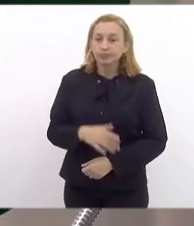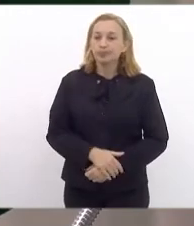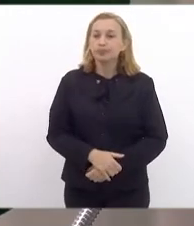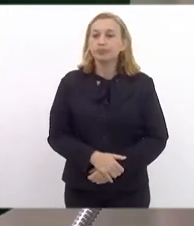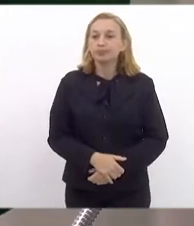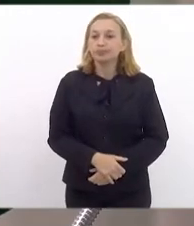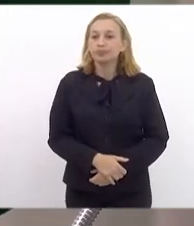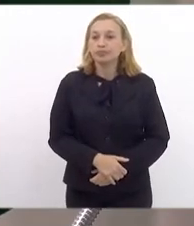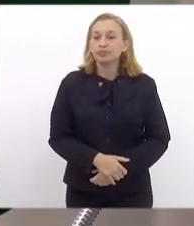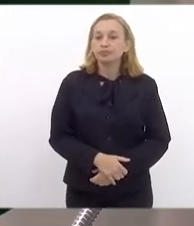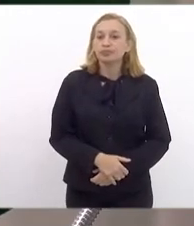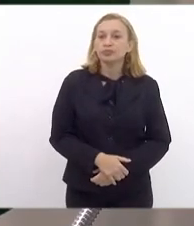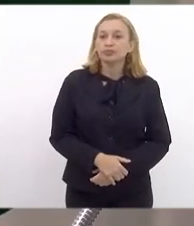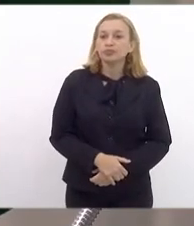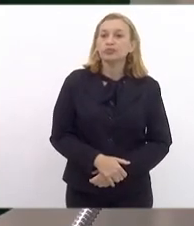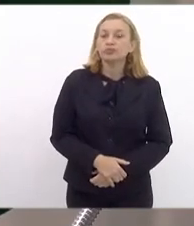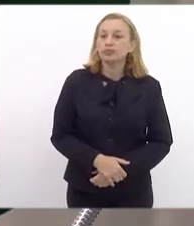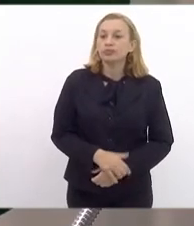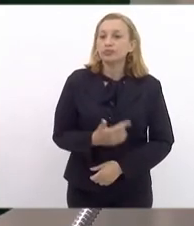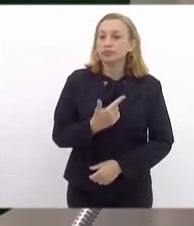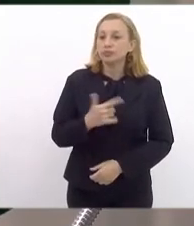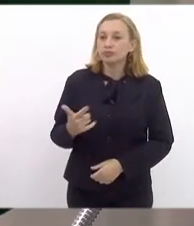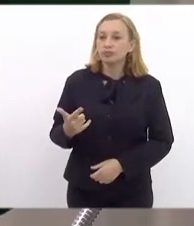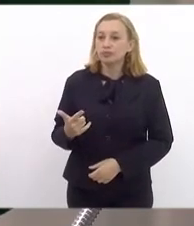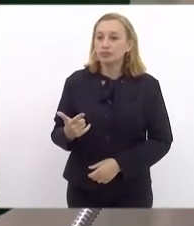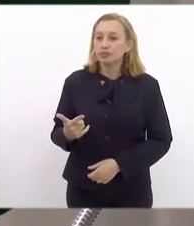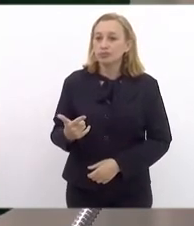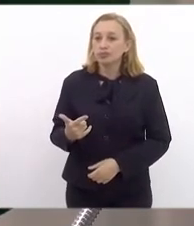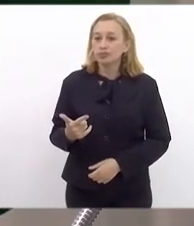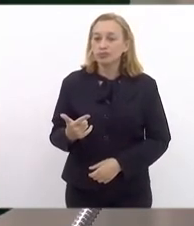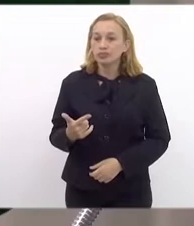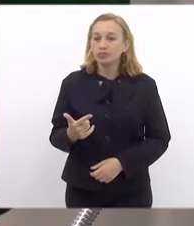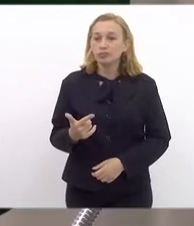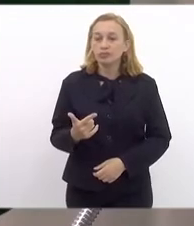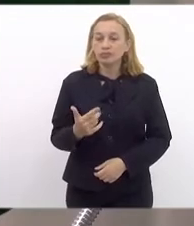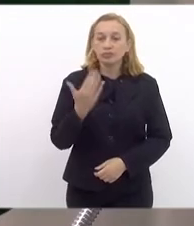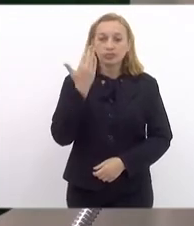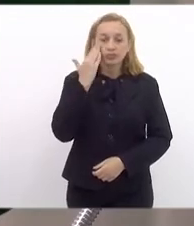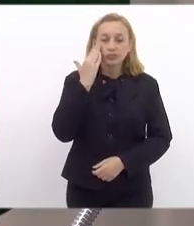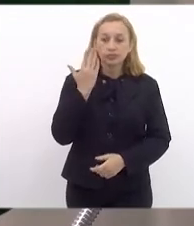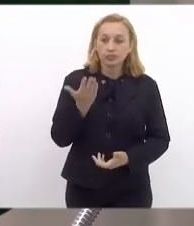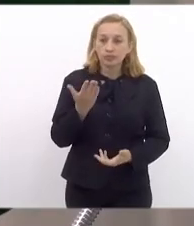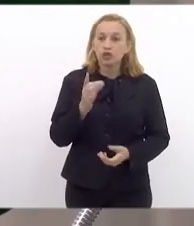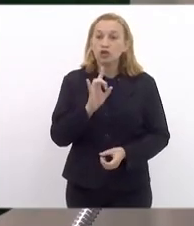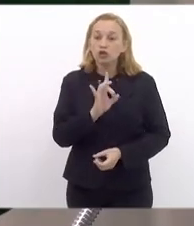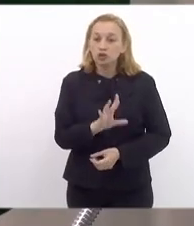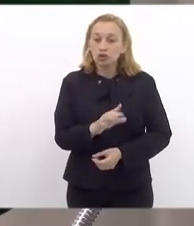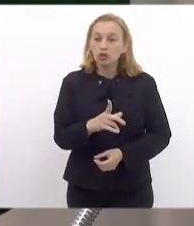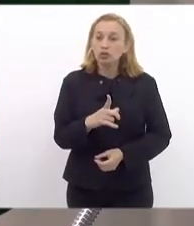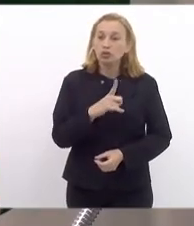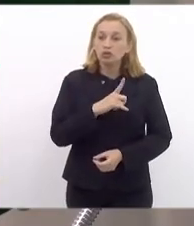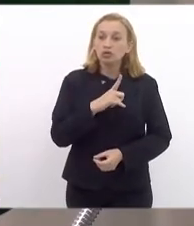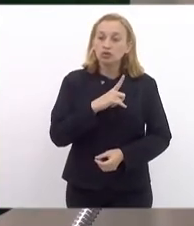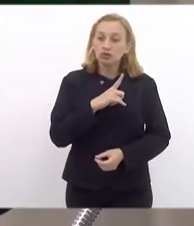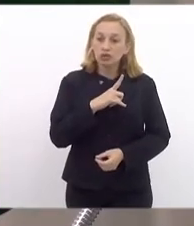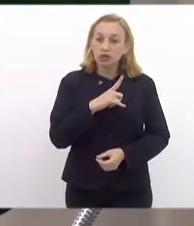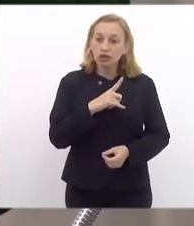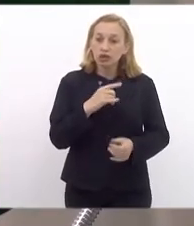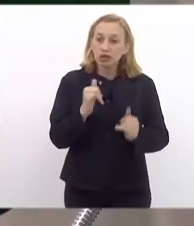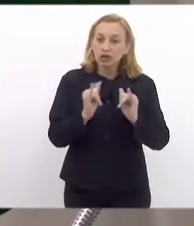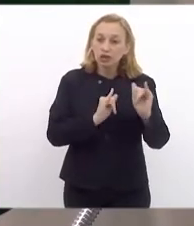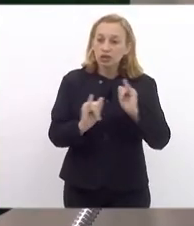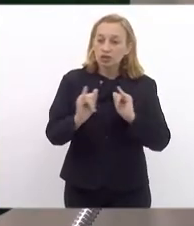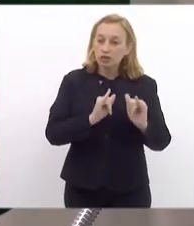não tem nenhuma hipótese de fazendo só quando eu tiver a matriz e o banco de dados